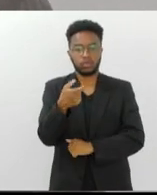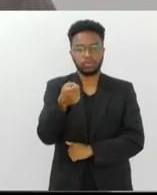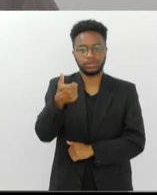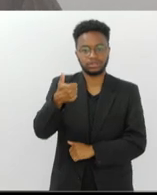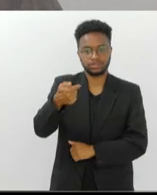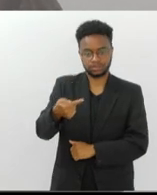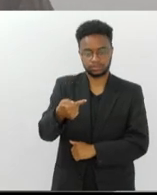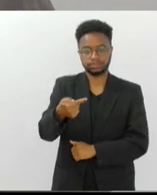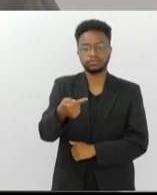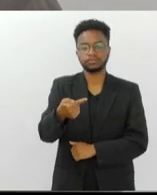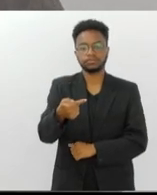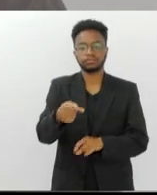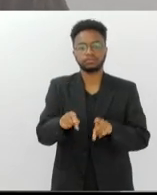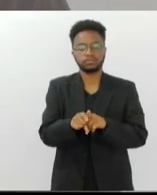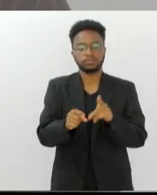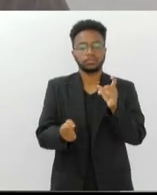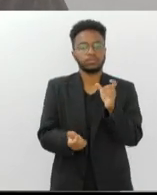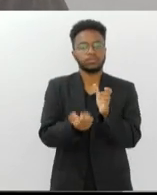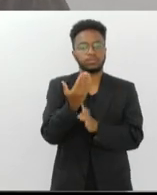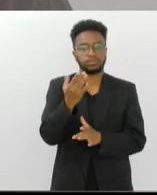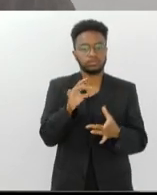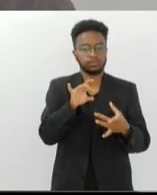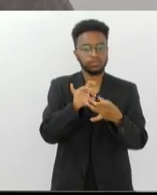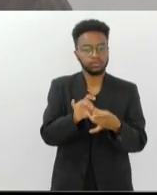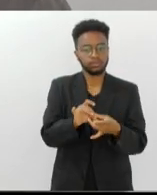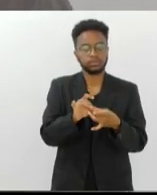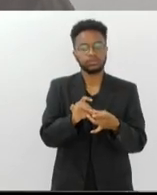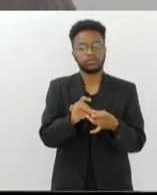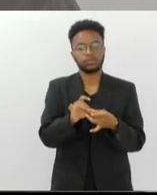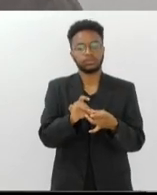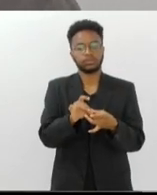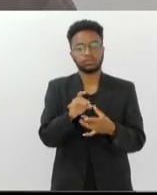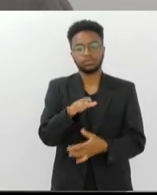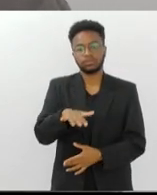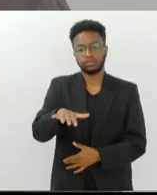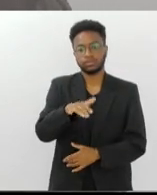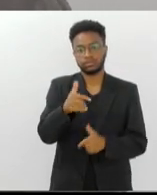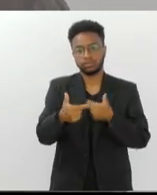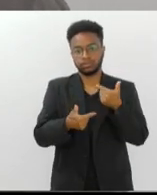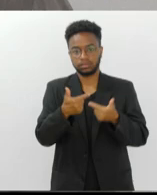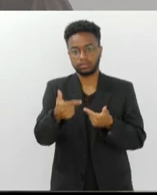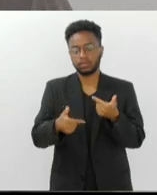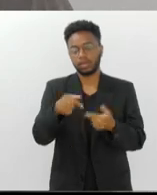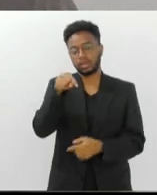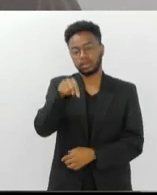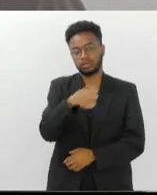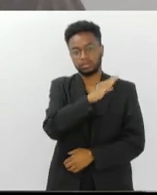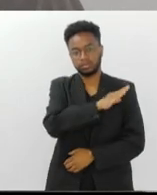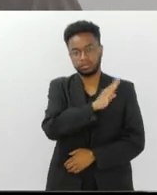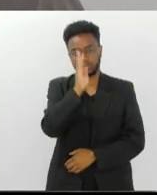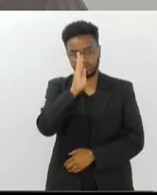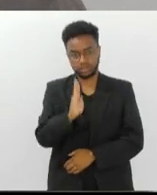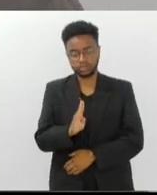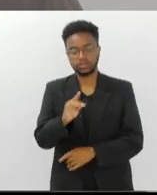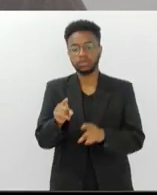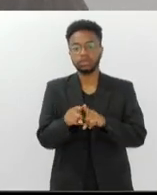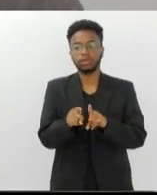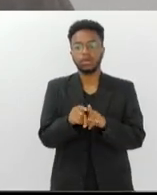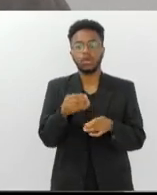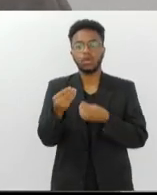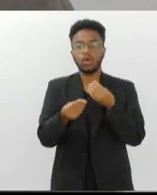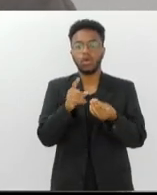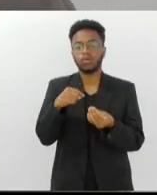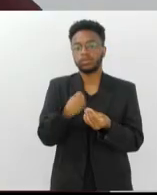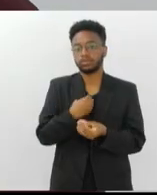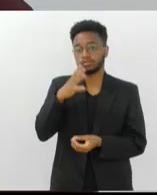2017, introduziu no cenário do trabalho no Brasil e da resistência que nós temos a